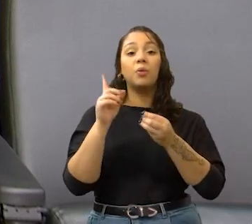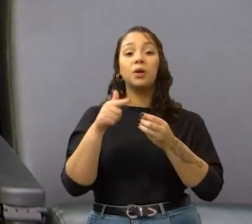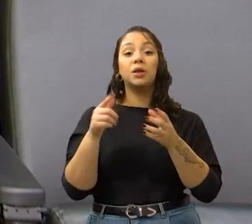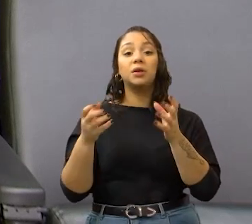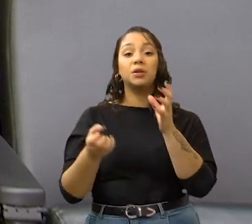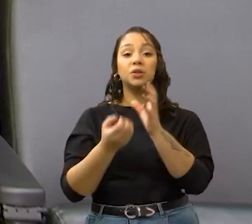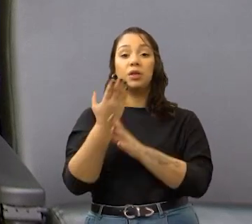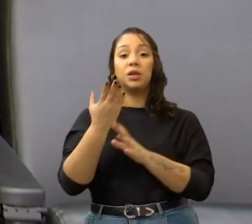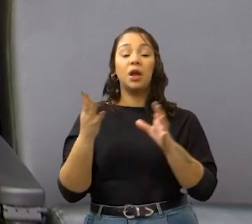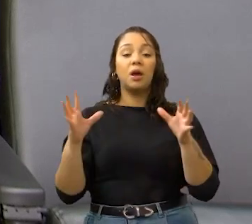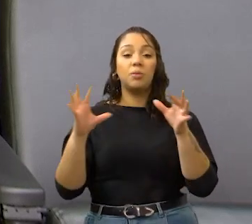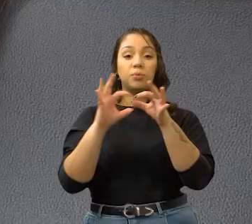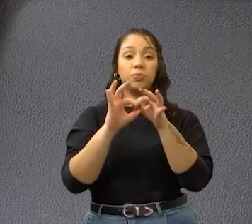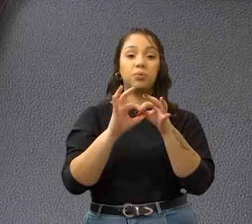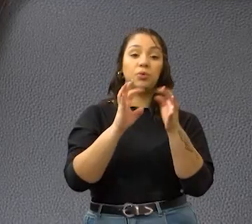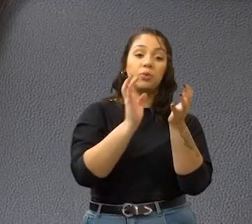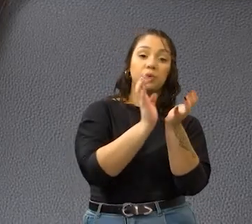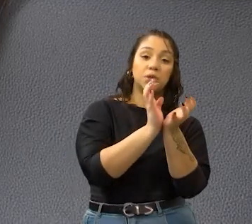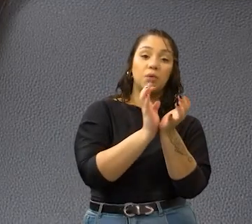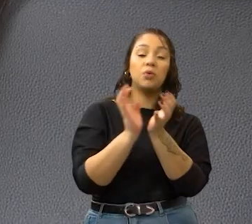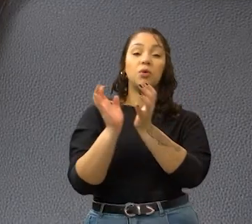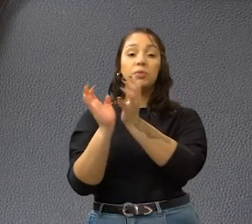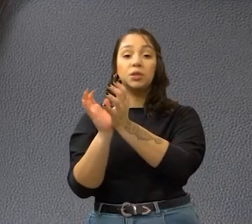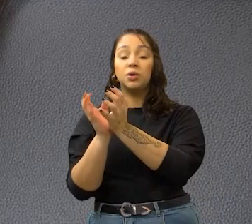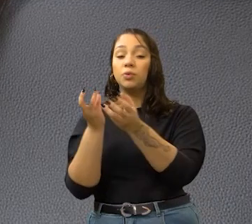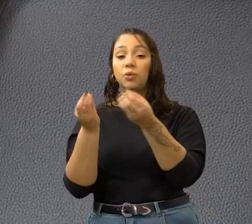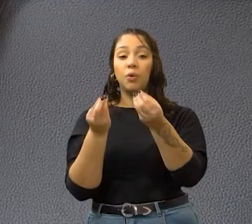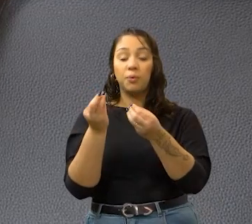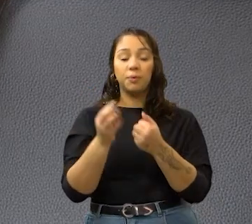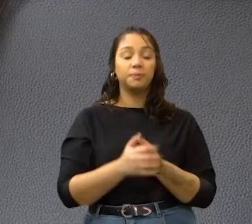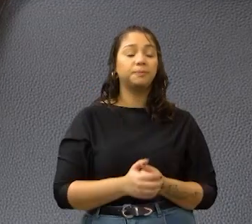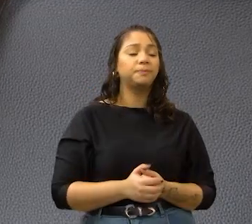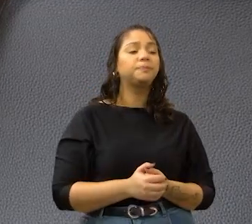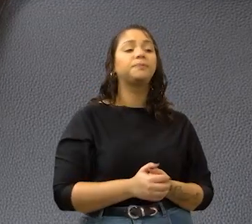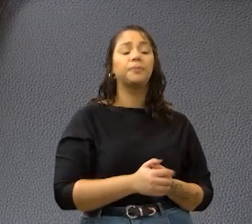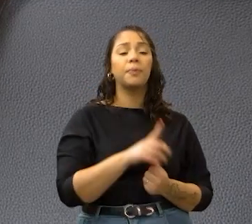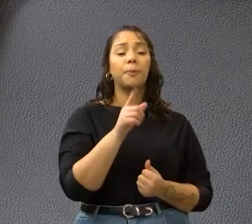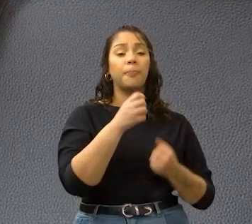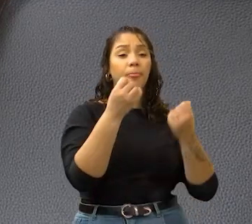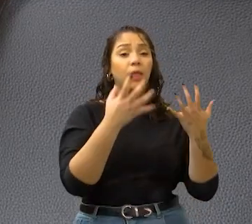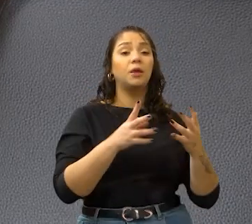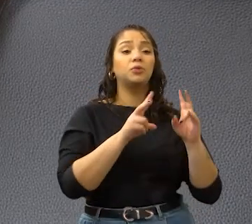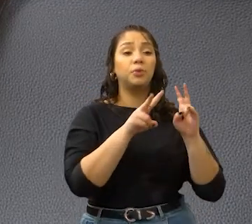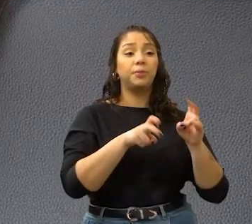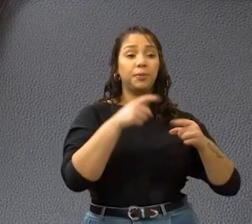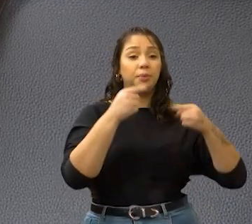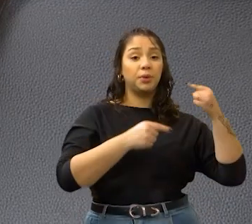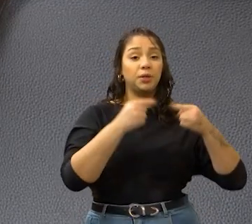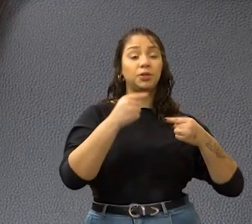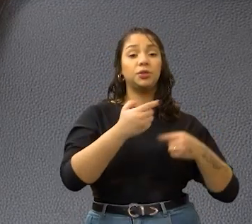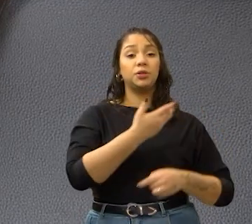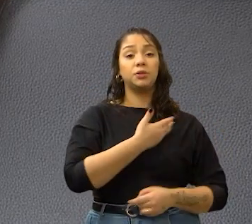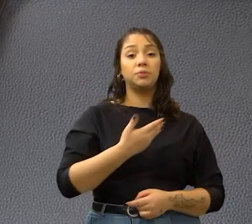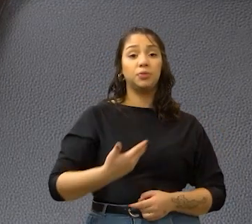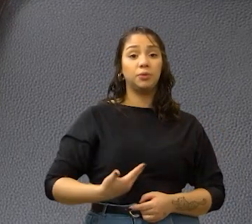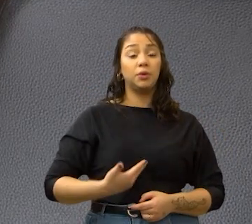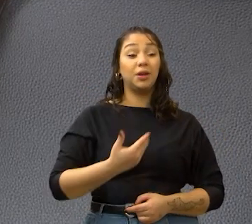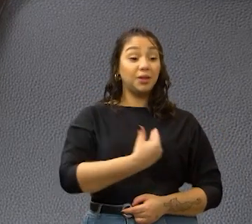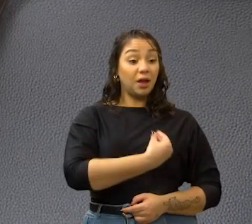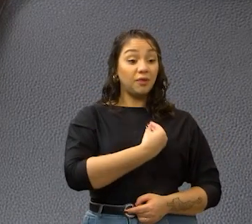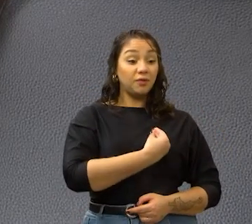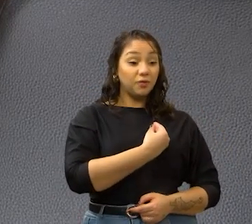2 comissões no Legislativo? Eu acho que é importante ressaltar, né, que quando a gente fala da política pública